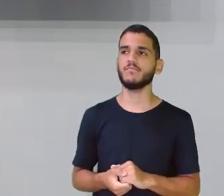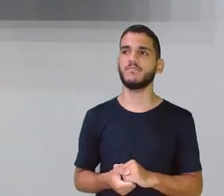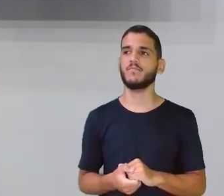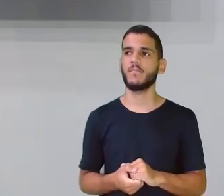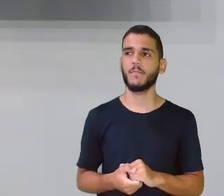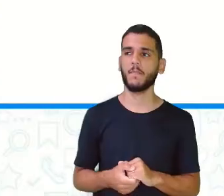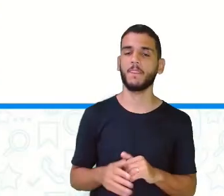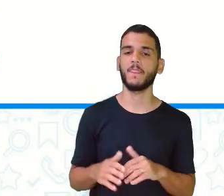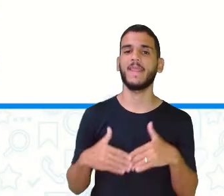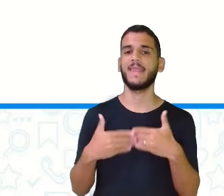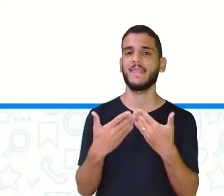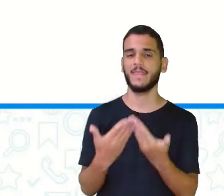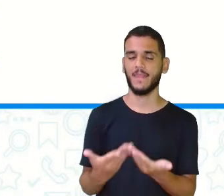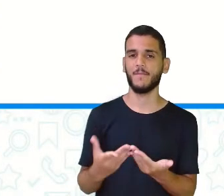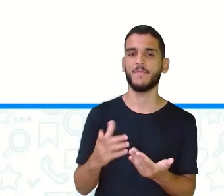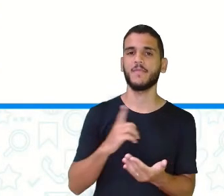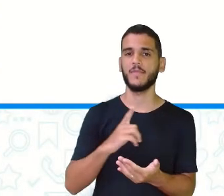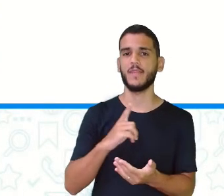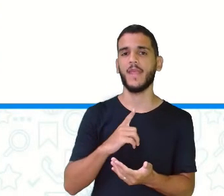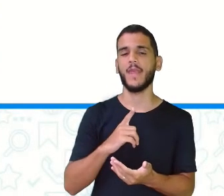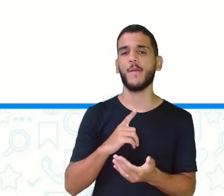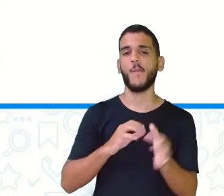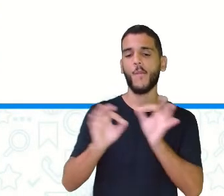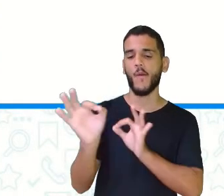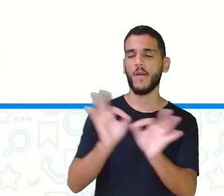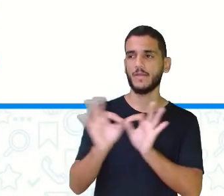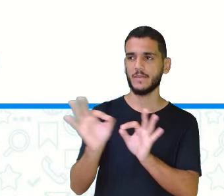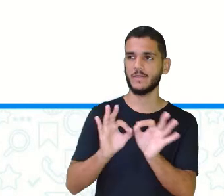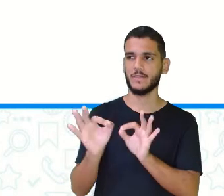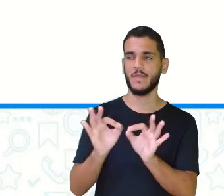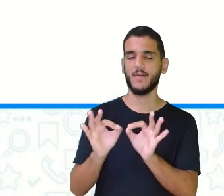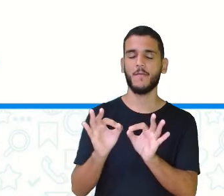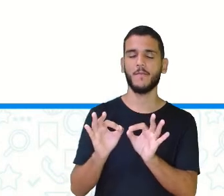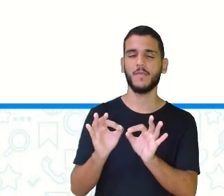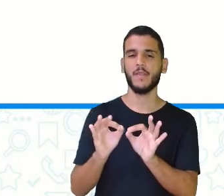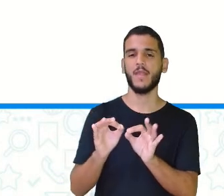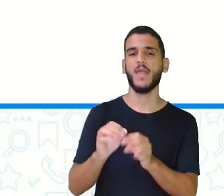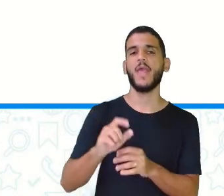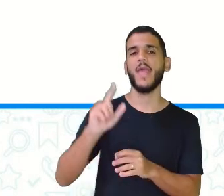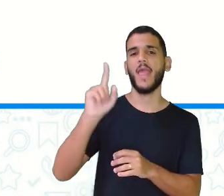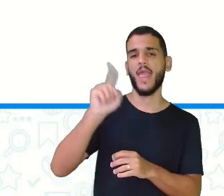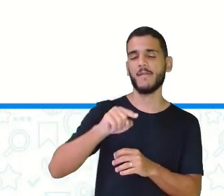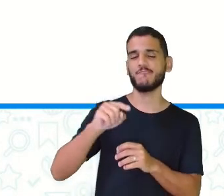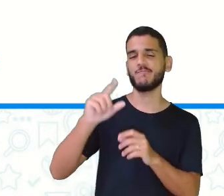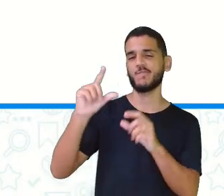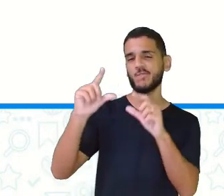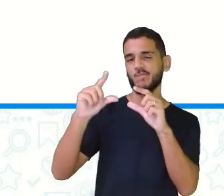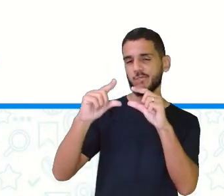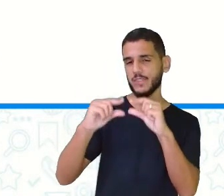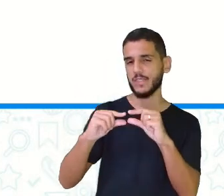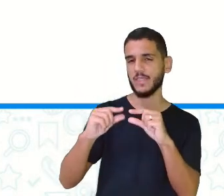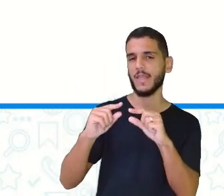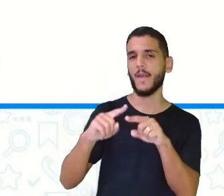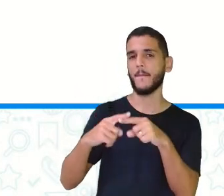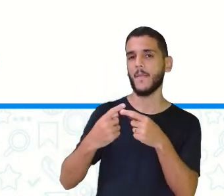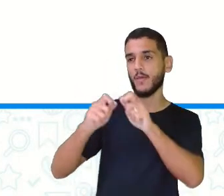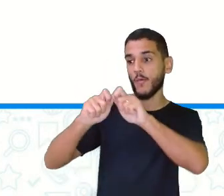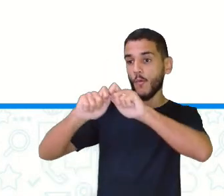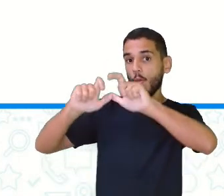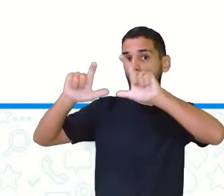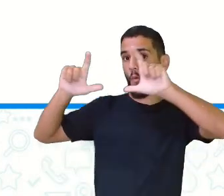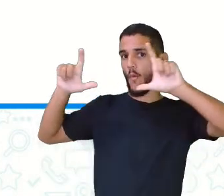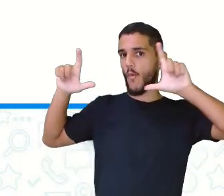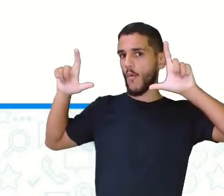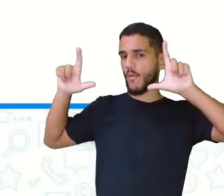tem um esquema de uma cadeia alimentar que ela tá pequenininha porque ela é ampla, mas eu vou dizendo para vocês, lá